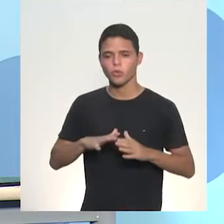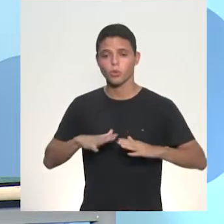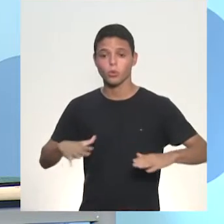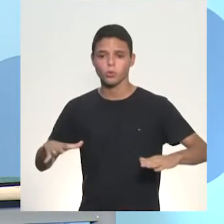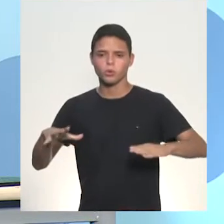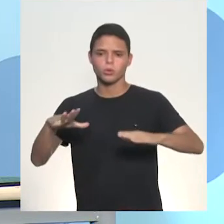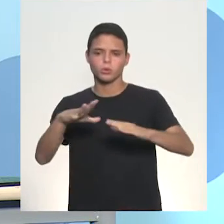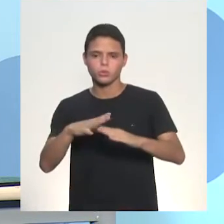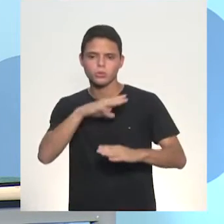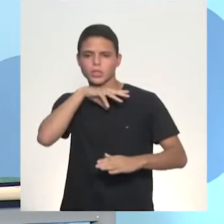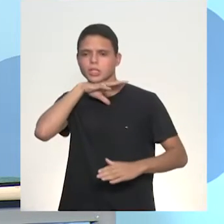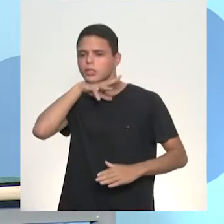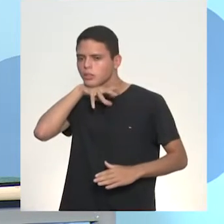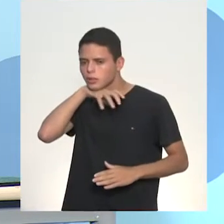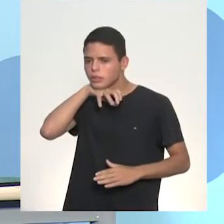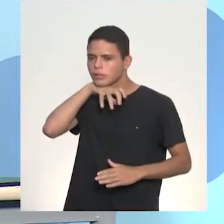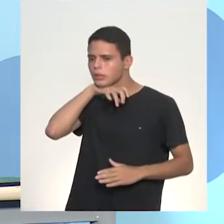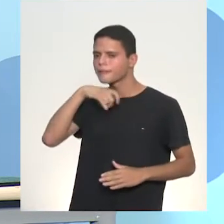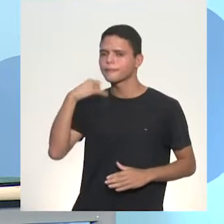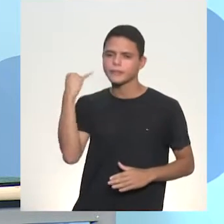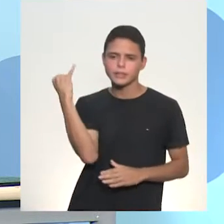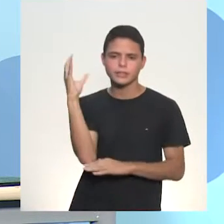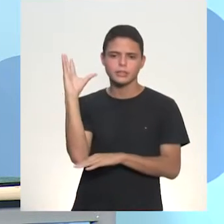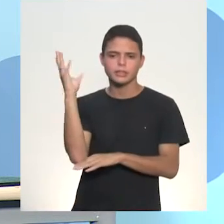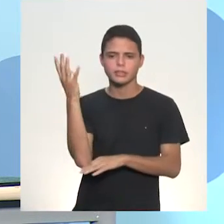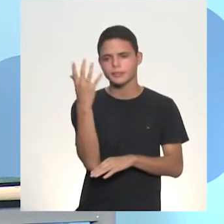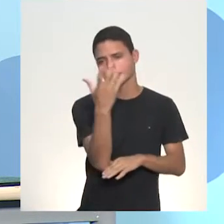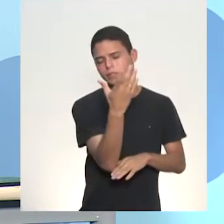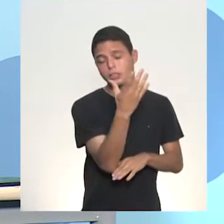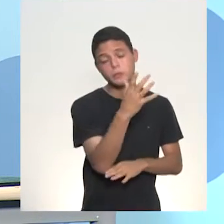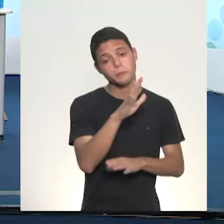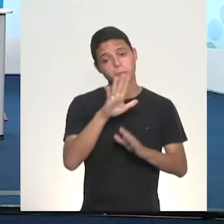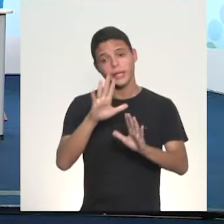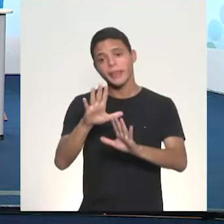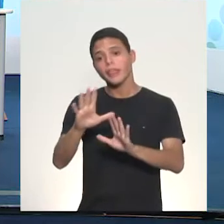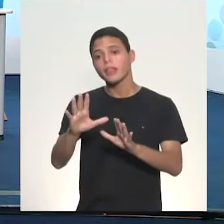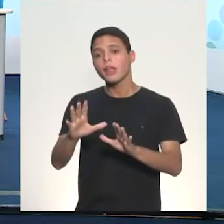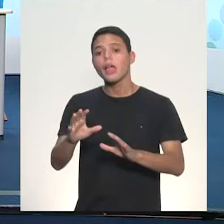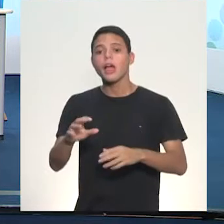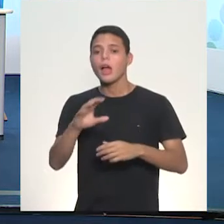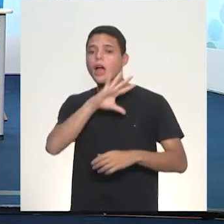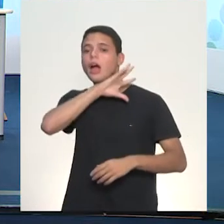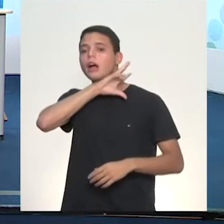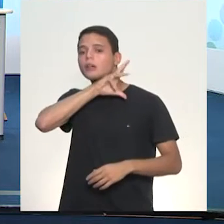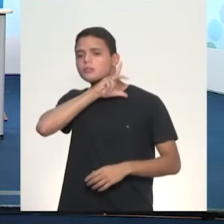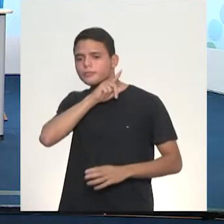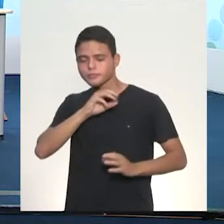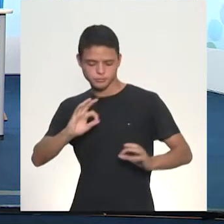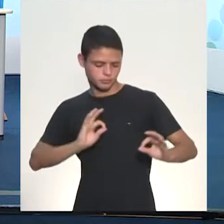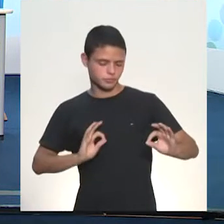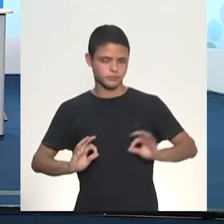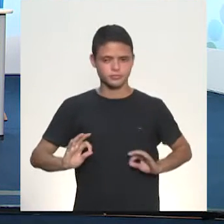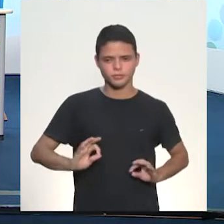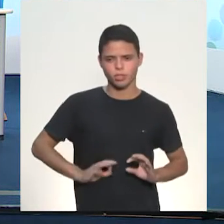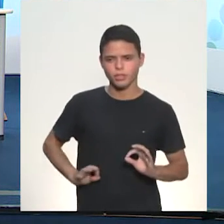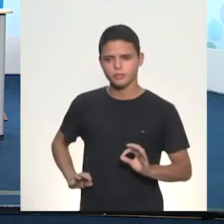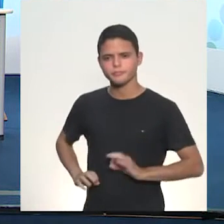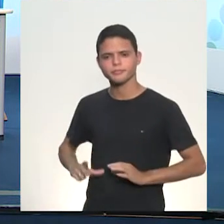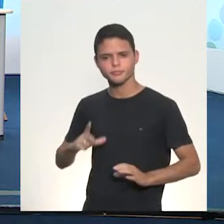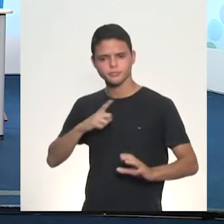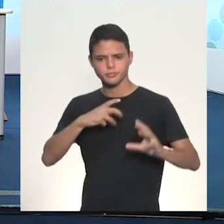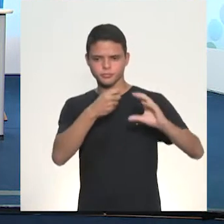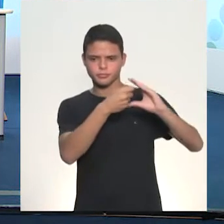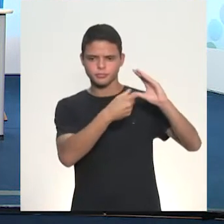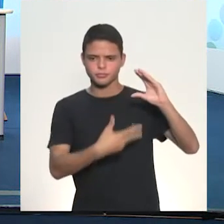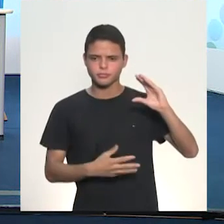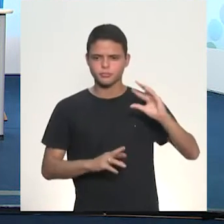são importantes na natureza. Aqui foi a professora Roseli, muito É bem. que a onça pintada ela tem uma coisa que é peculiar, né? A gente vai ler aqui agora na tela, olha lá.